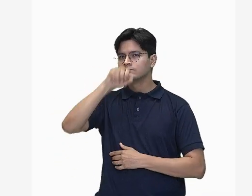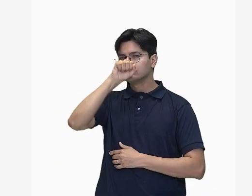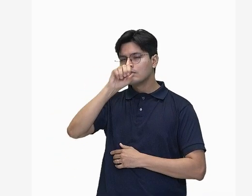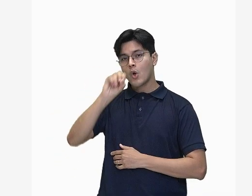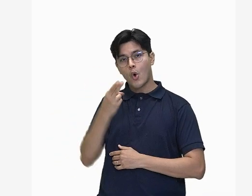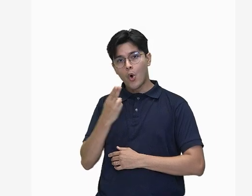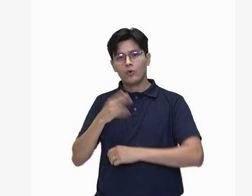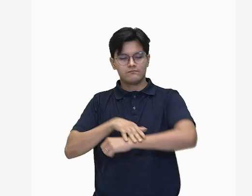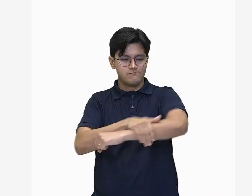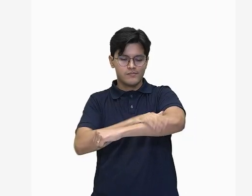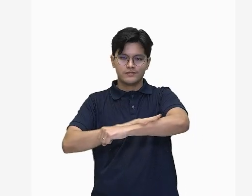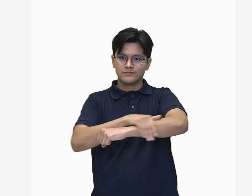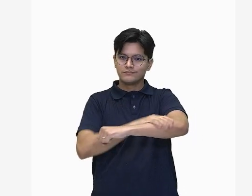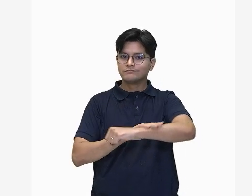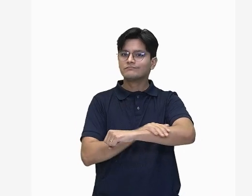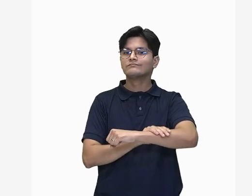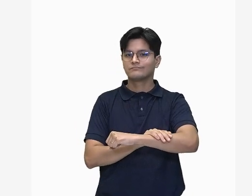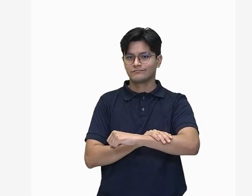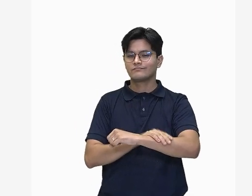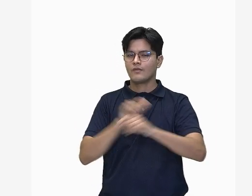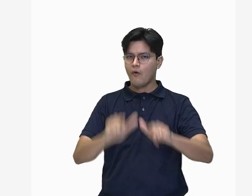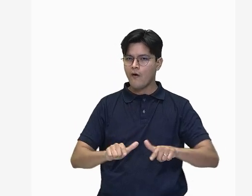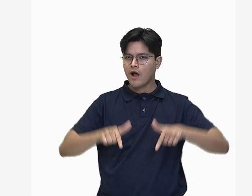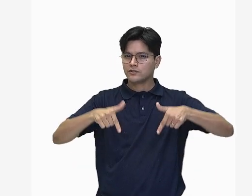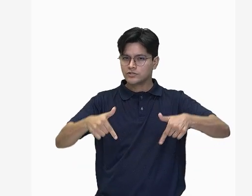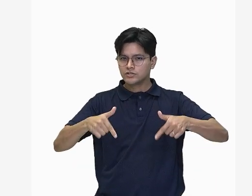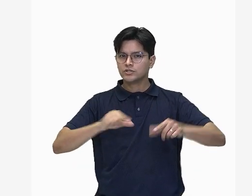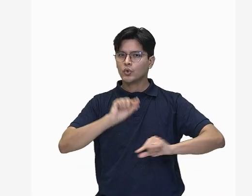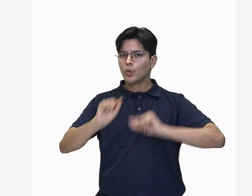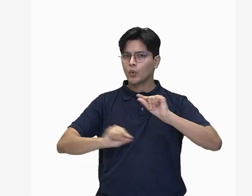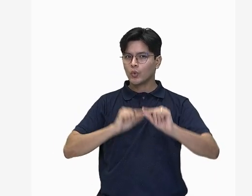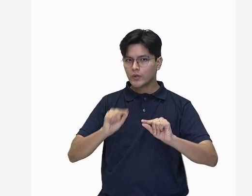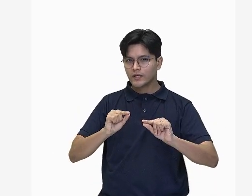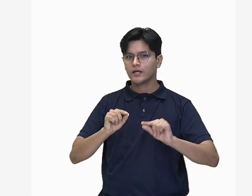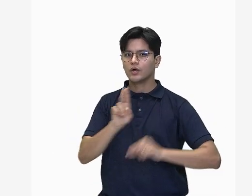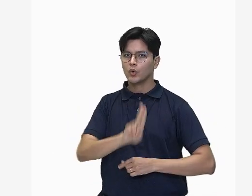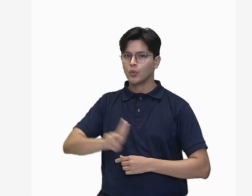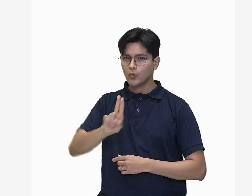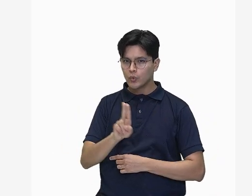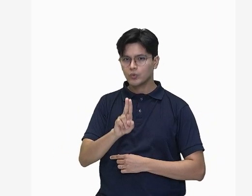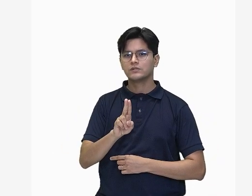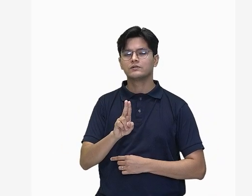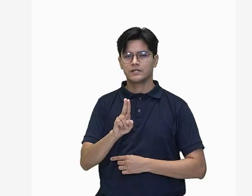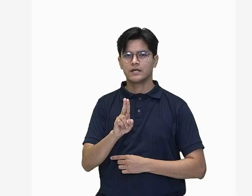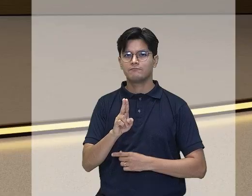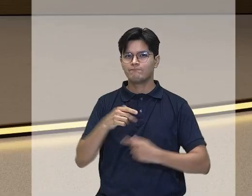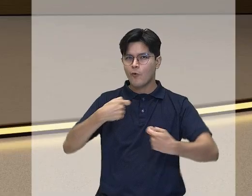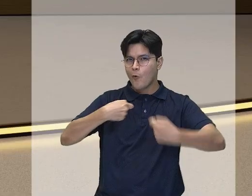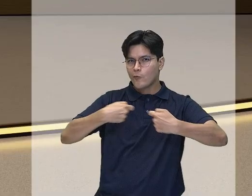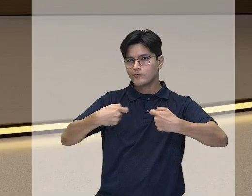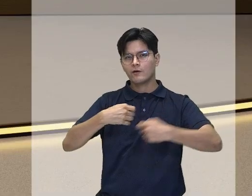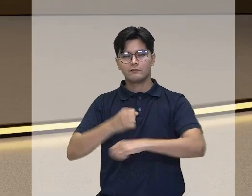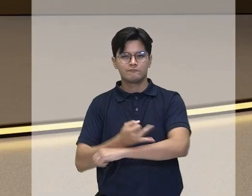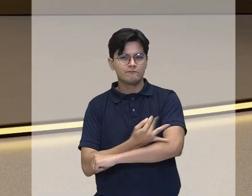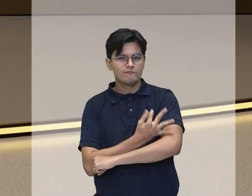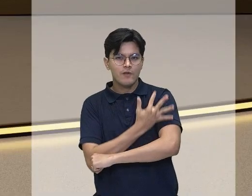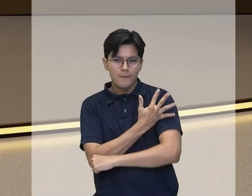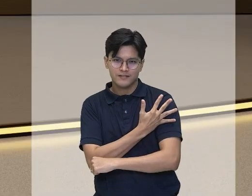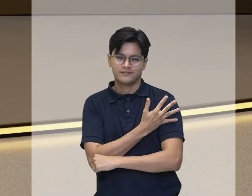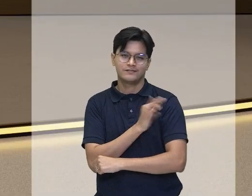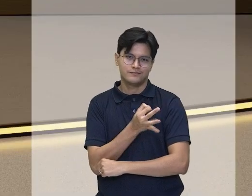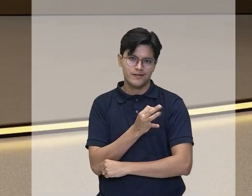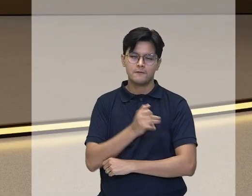ação principalmente sobre o sistema límbico, relacionado às emoções, deixar feliz, triste,